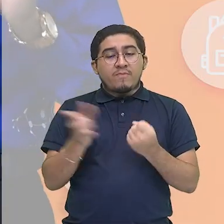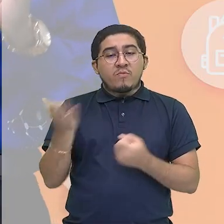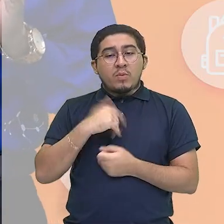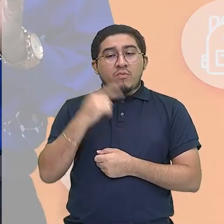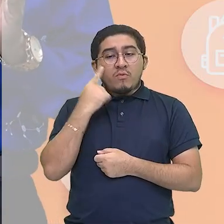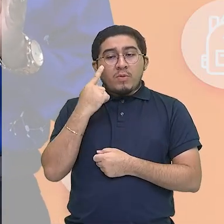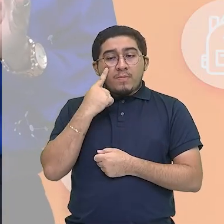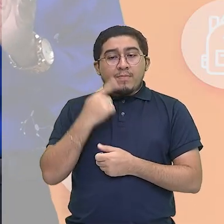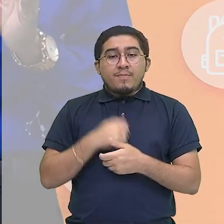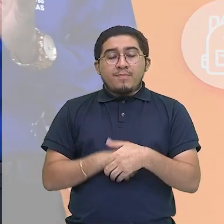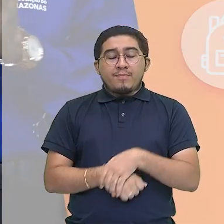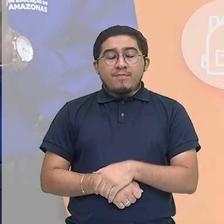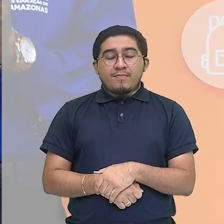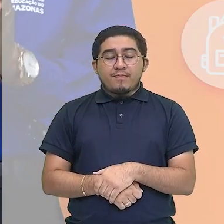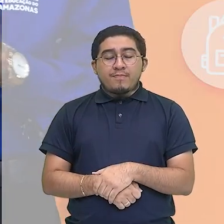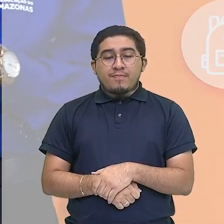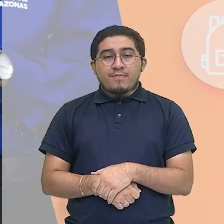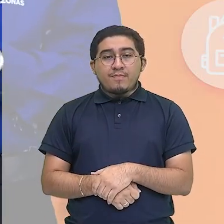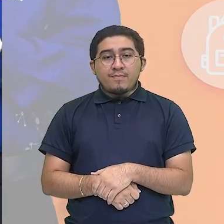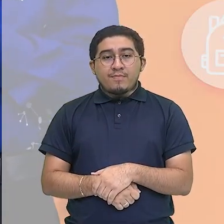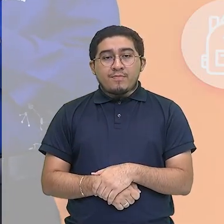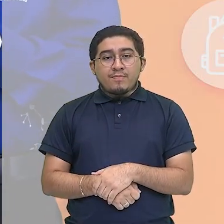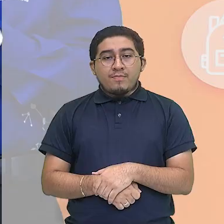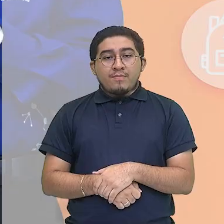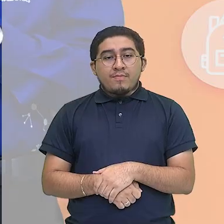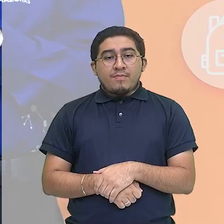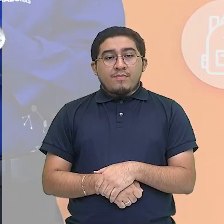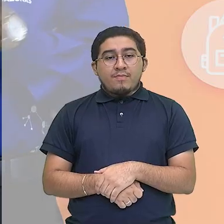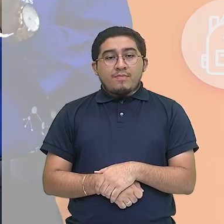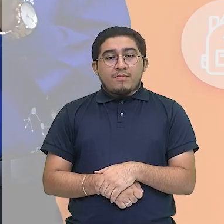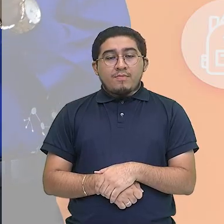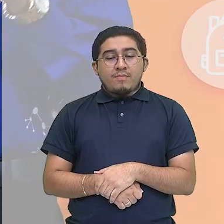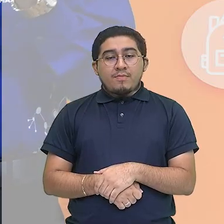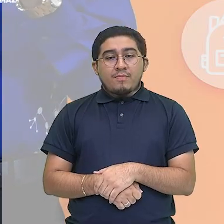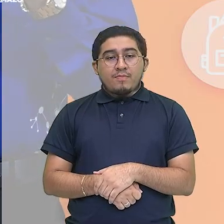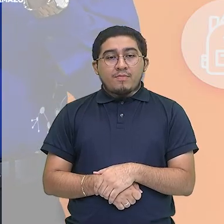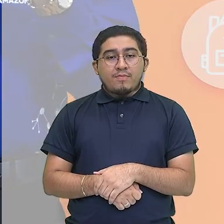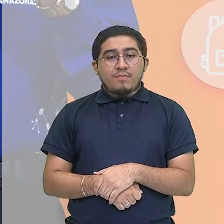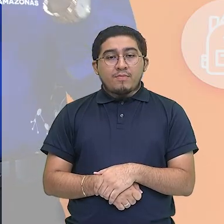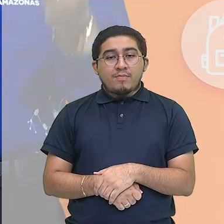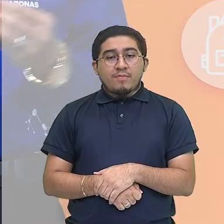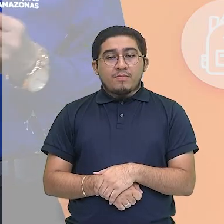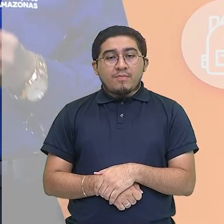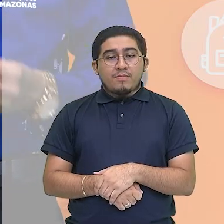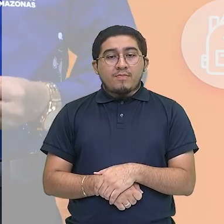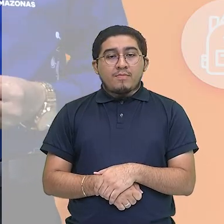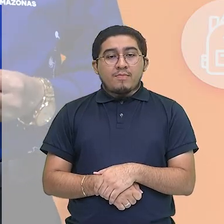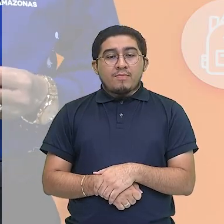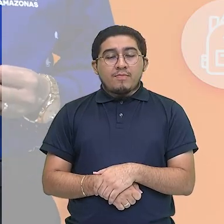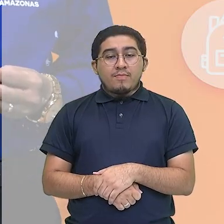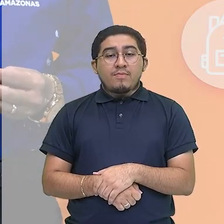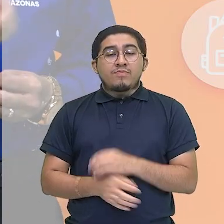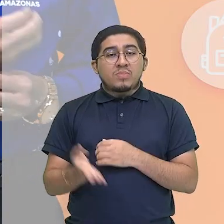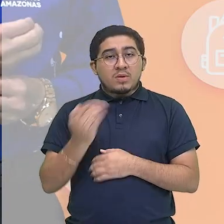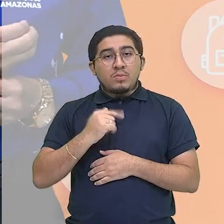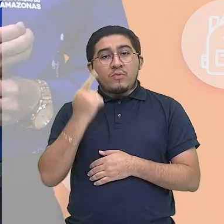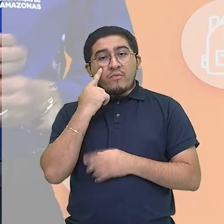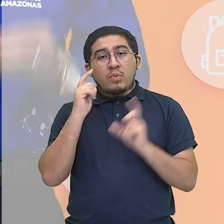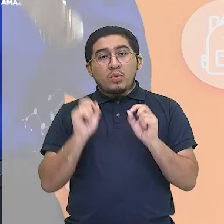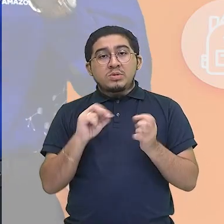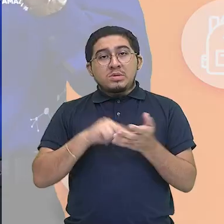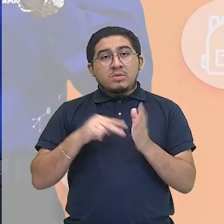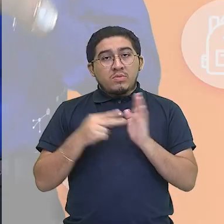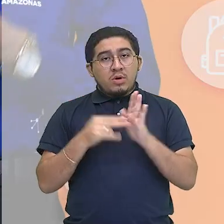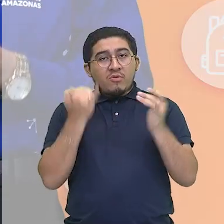lá, vamos juntos aqui ver se nós conseguimos entender de uma maneira mais prática o que são dados